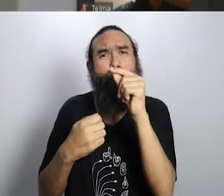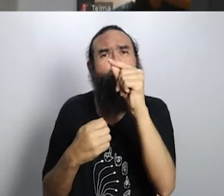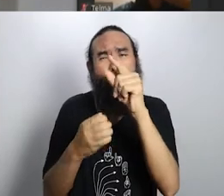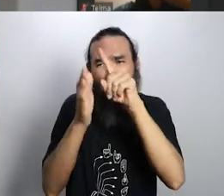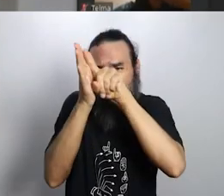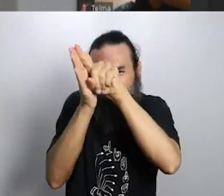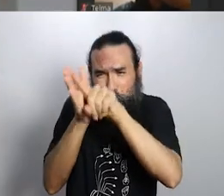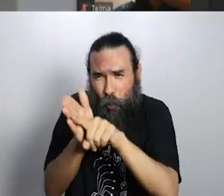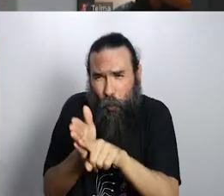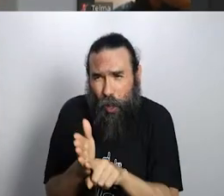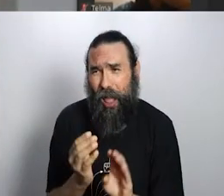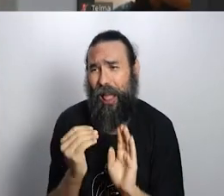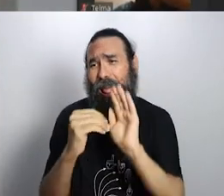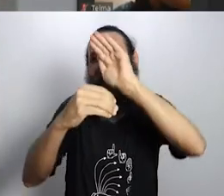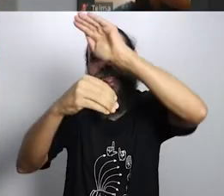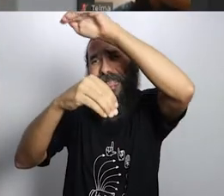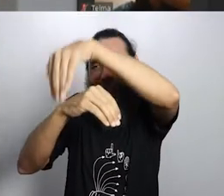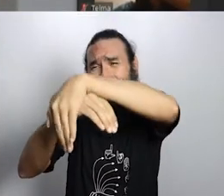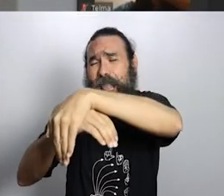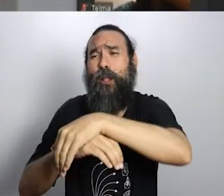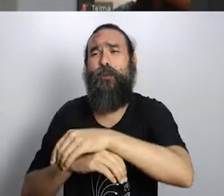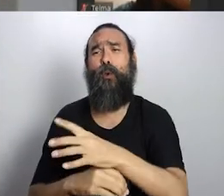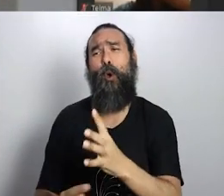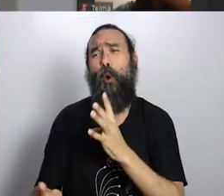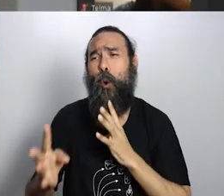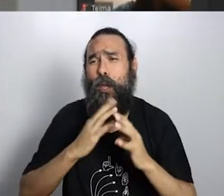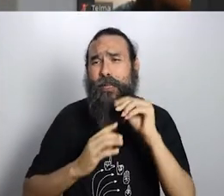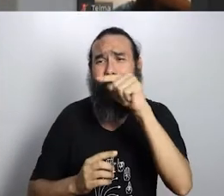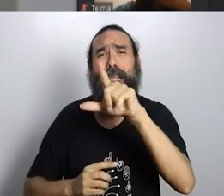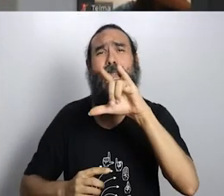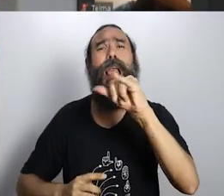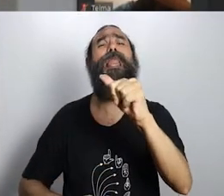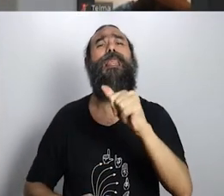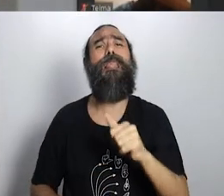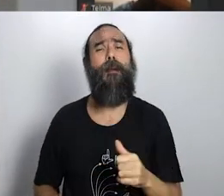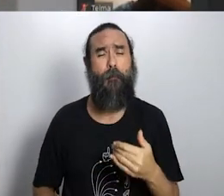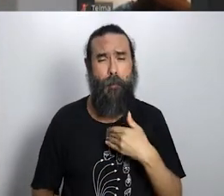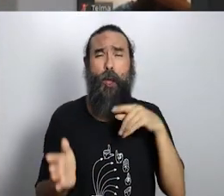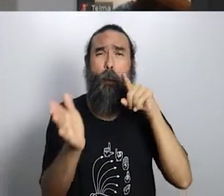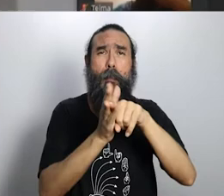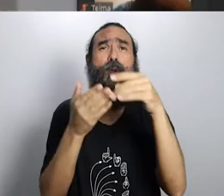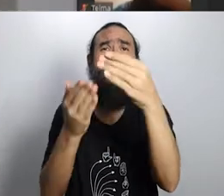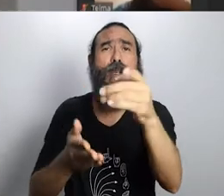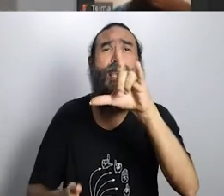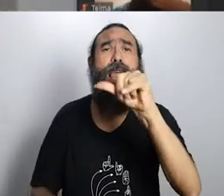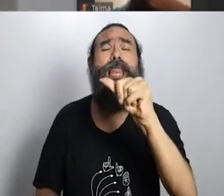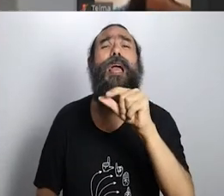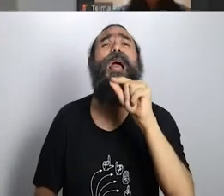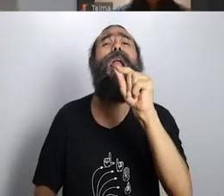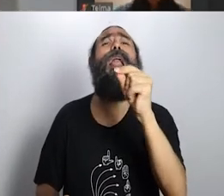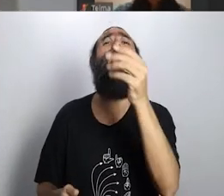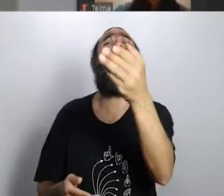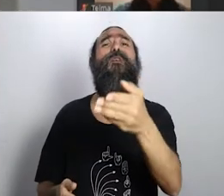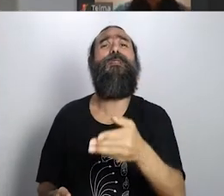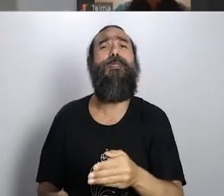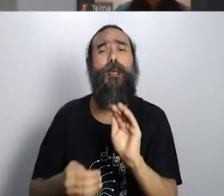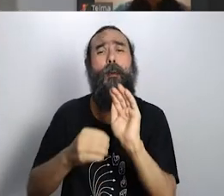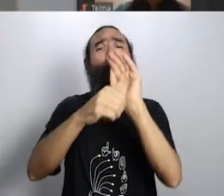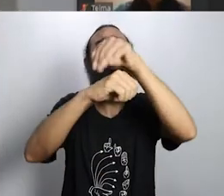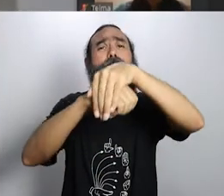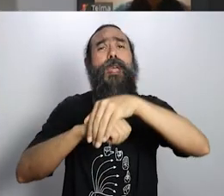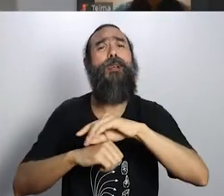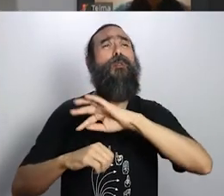Fala para o povo quem você é por dentro, porque é isso que o povo tem que saber. Você já disse e faz questão de dizer, eu